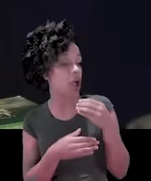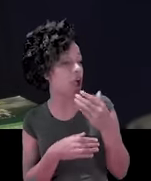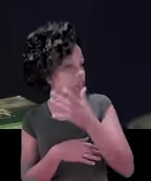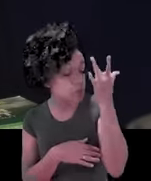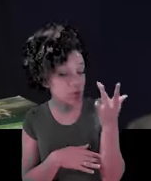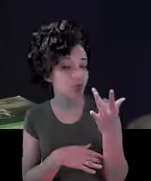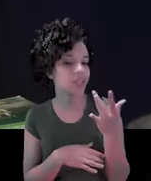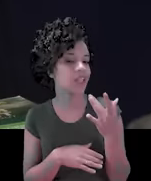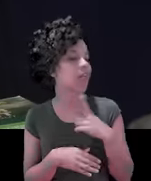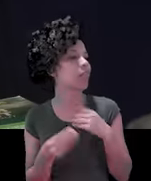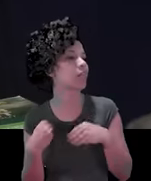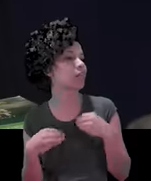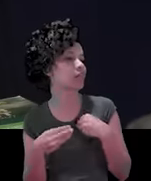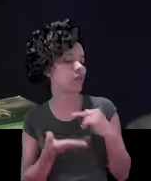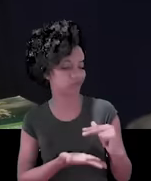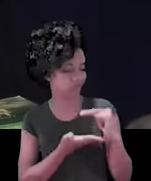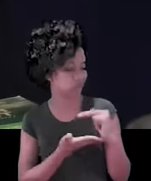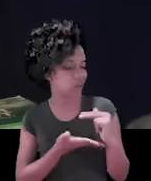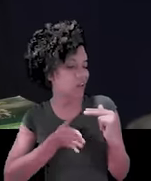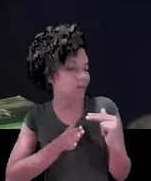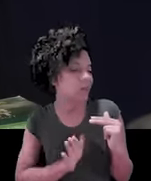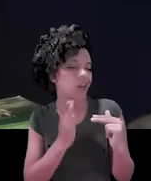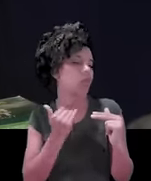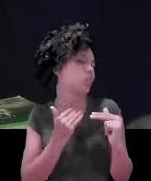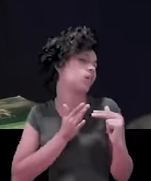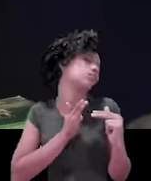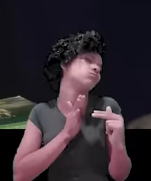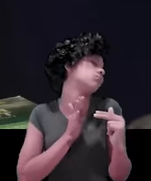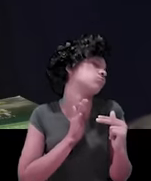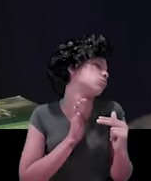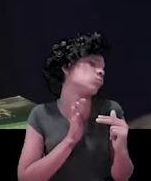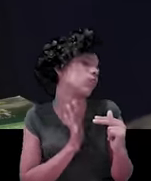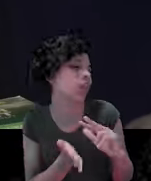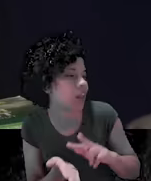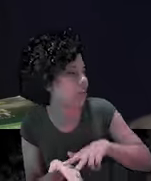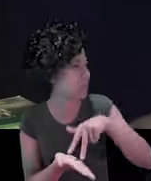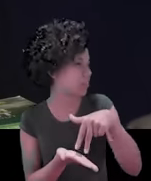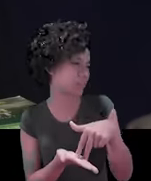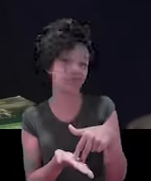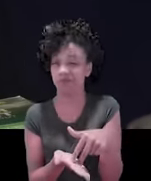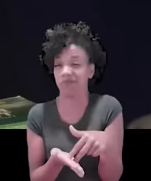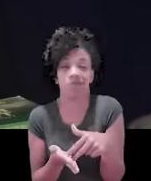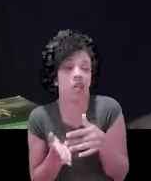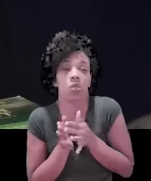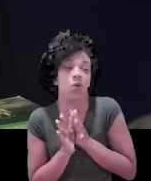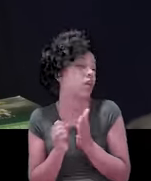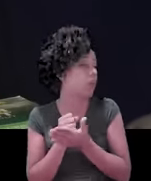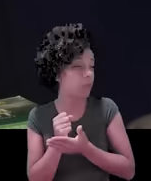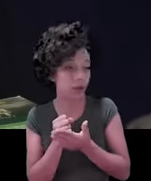fazer o que ela não quer nem levantar da cama Ela não ter motivação para comer só não sei se fosse motivação fazer o